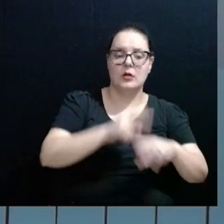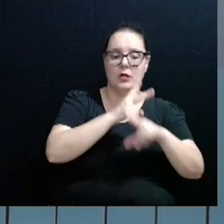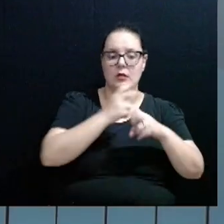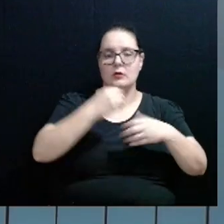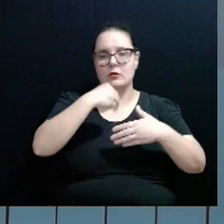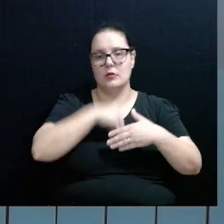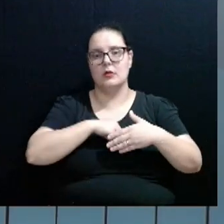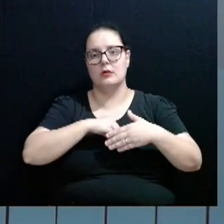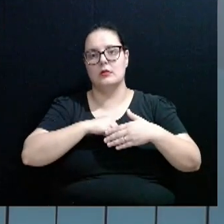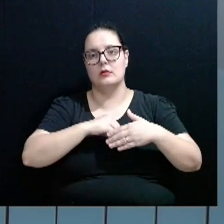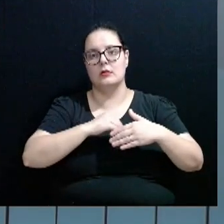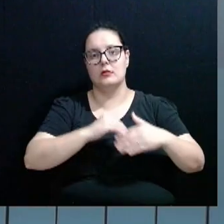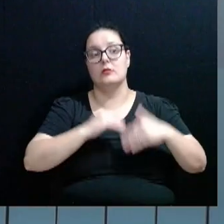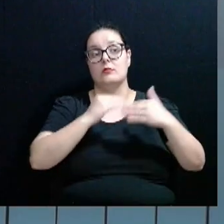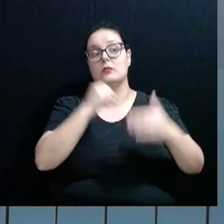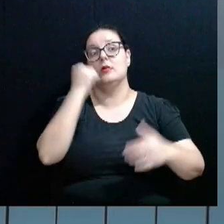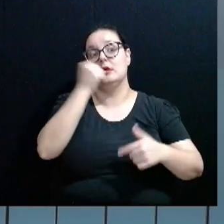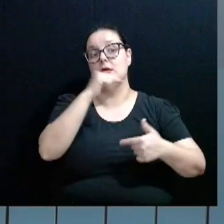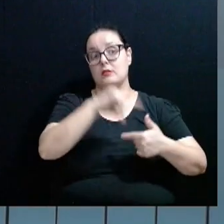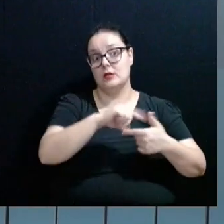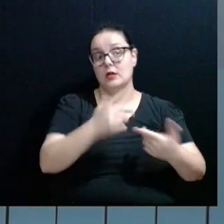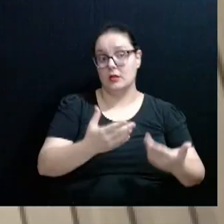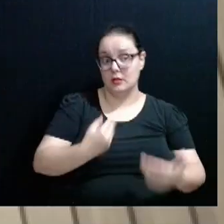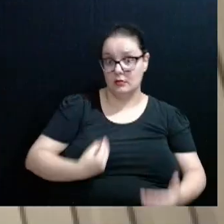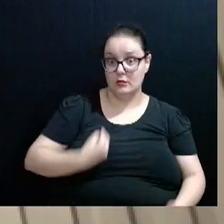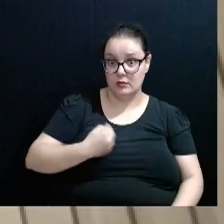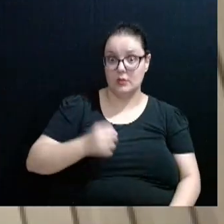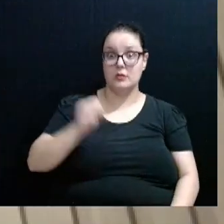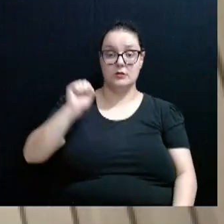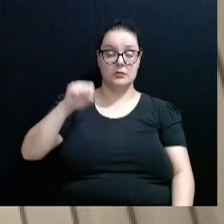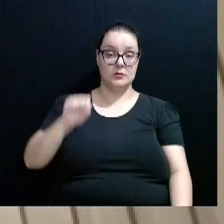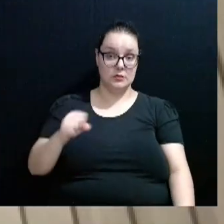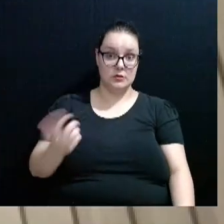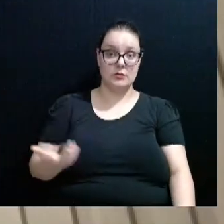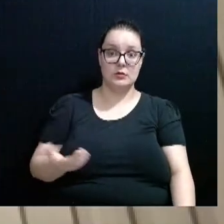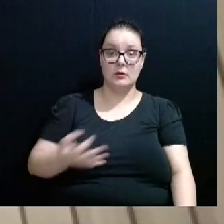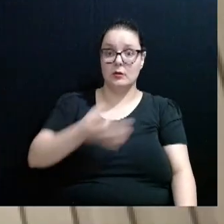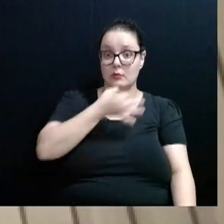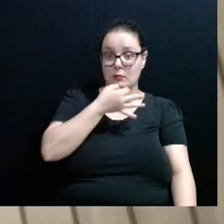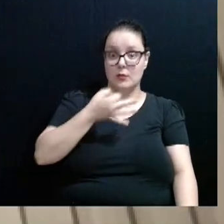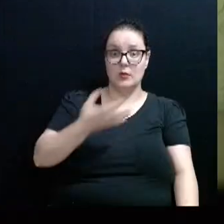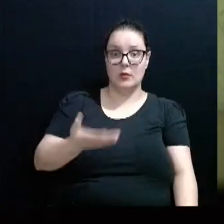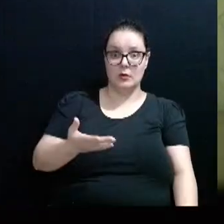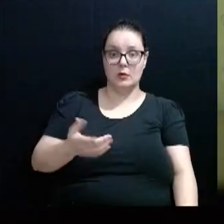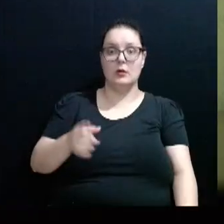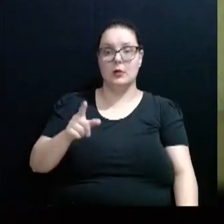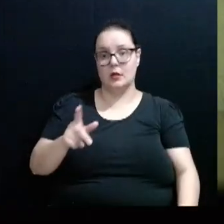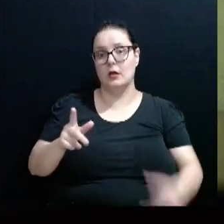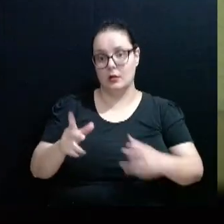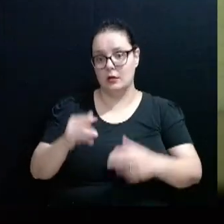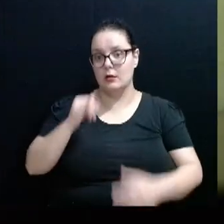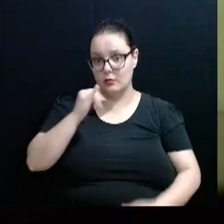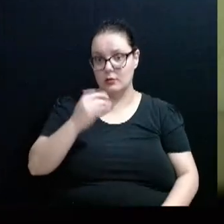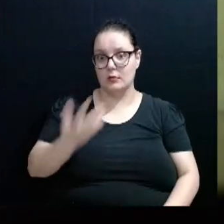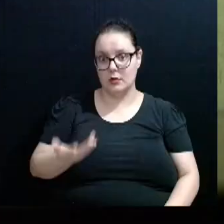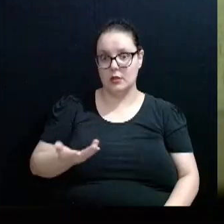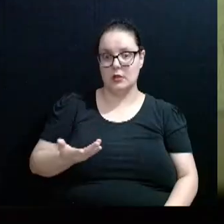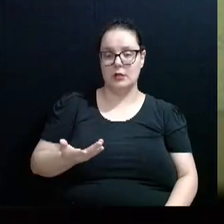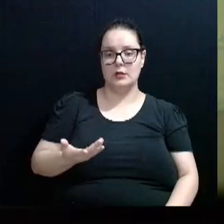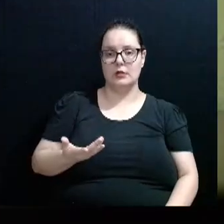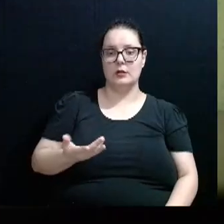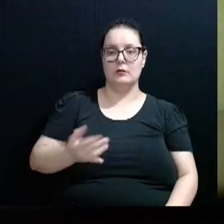esse quadro, né, que ela está. Perfeito. É bem como você falou, né? Por